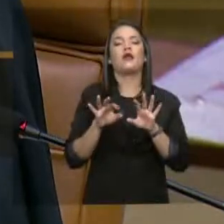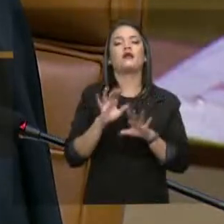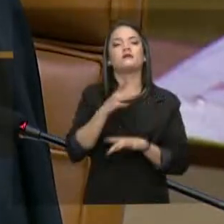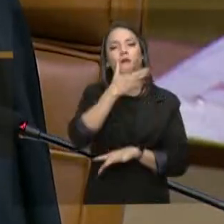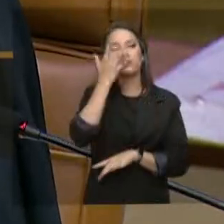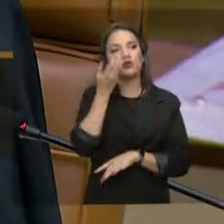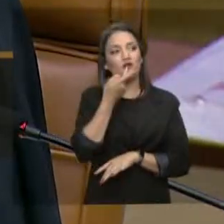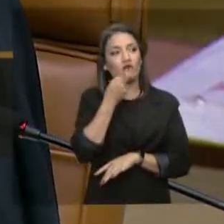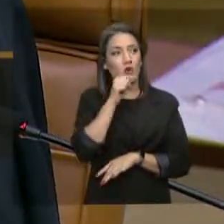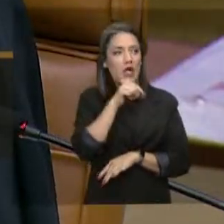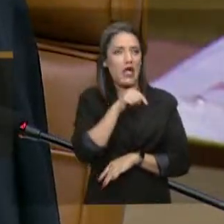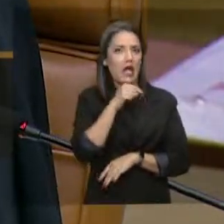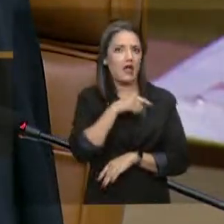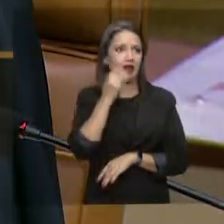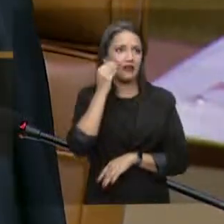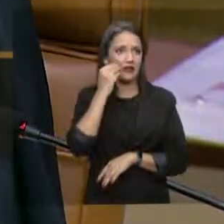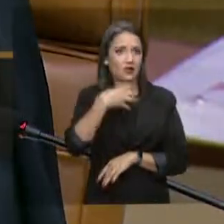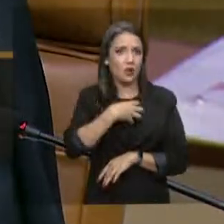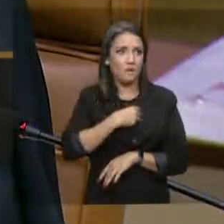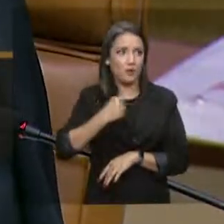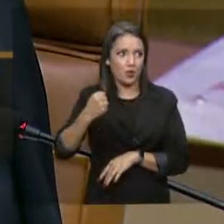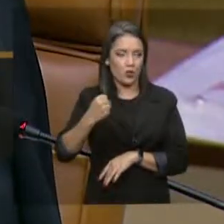tentativa de suicídio.